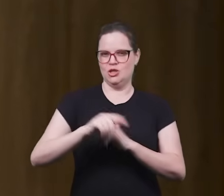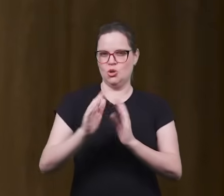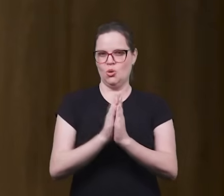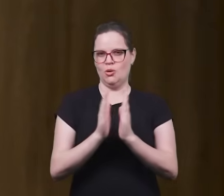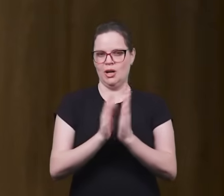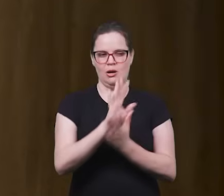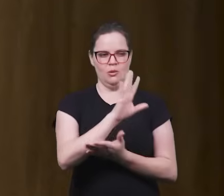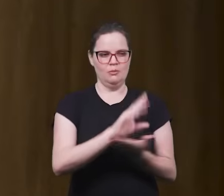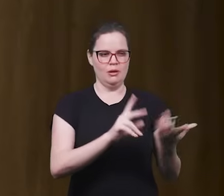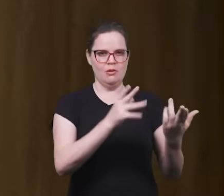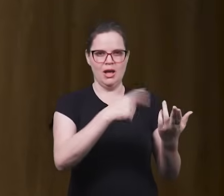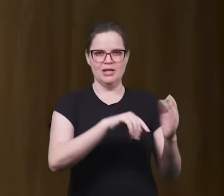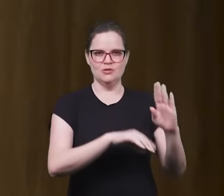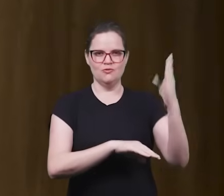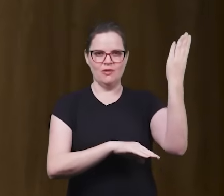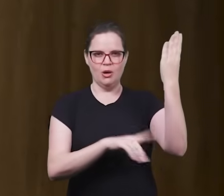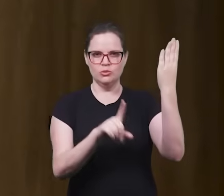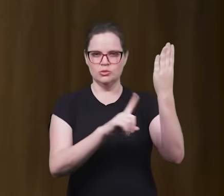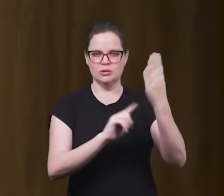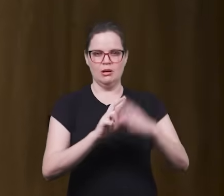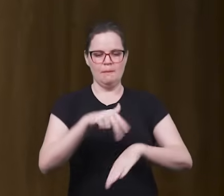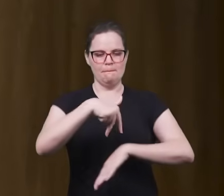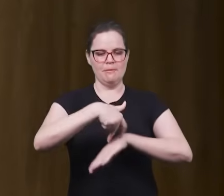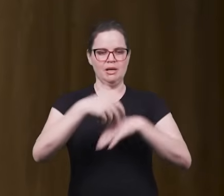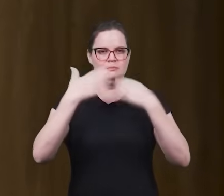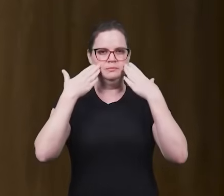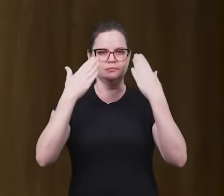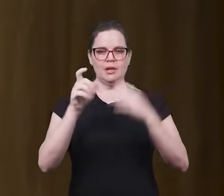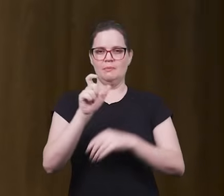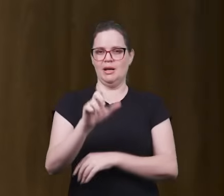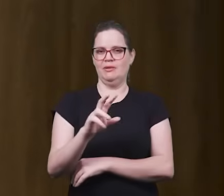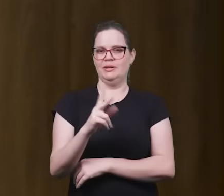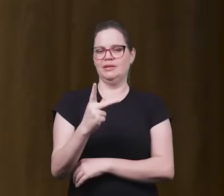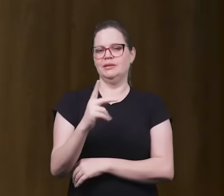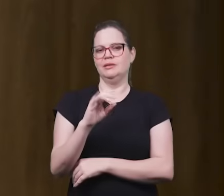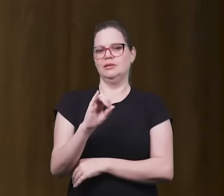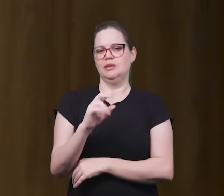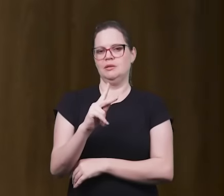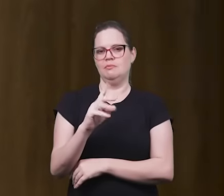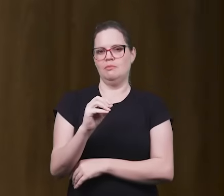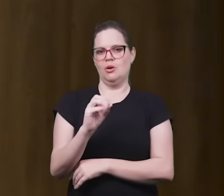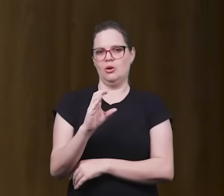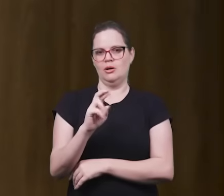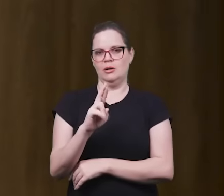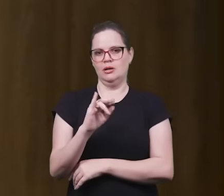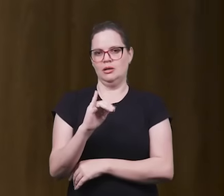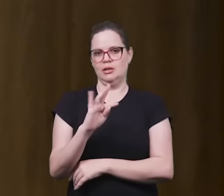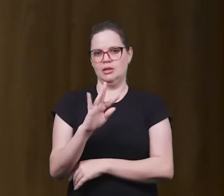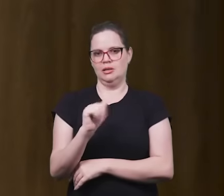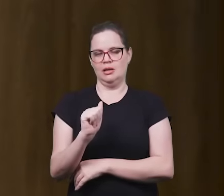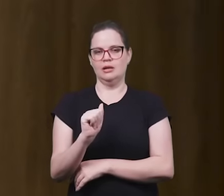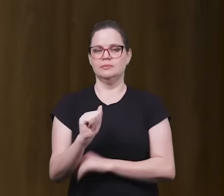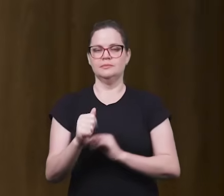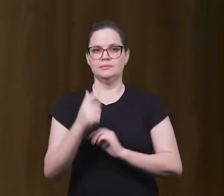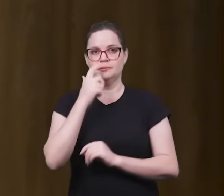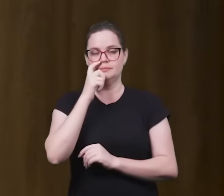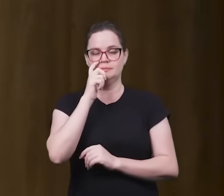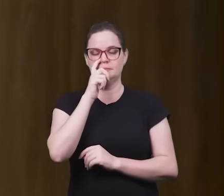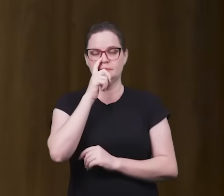os hipócritas. A expressão hipócrita que o Senhor Jesus repete